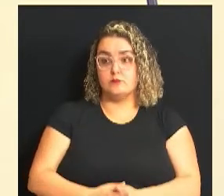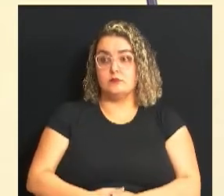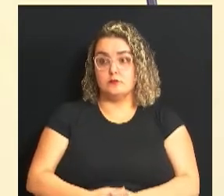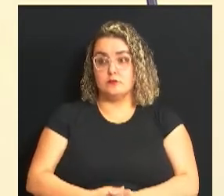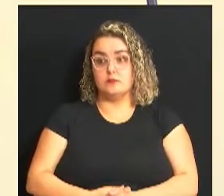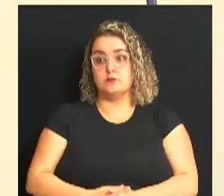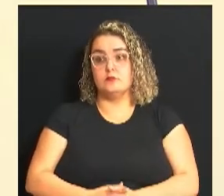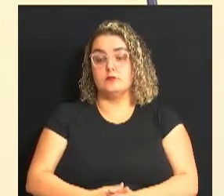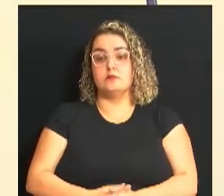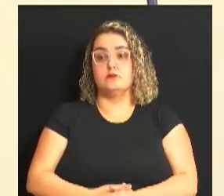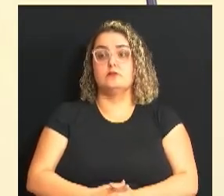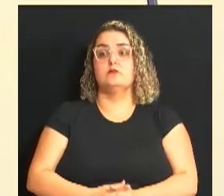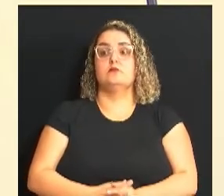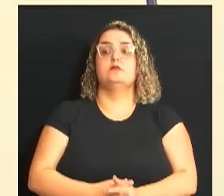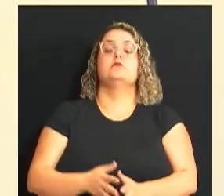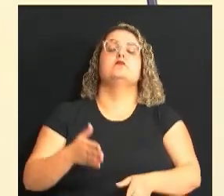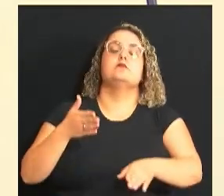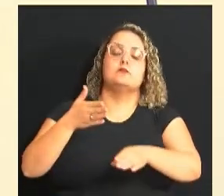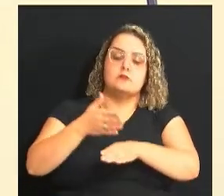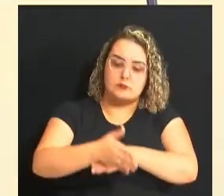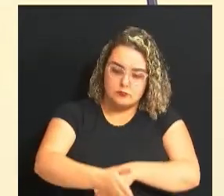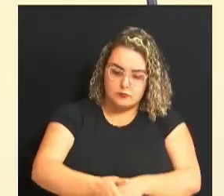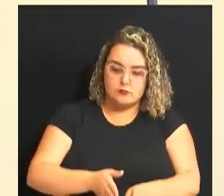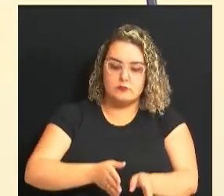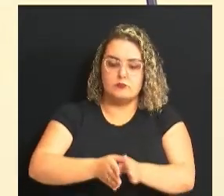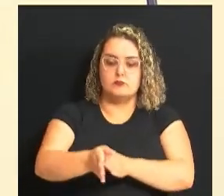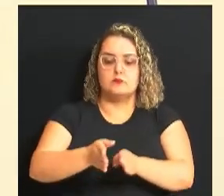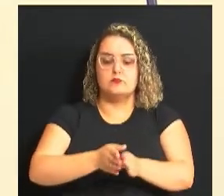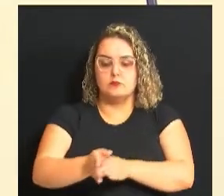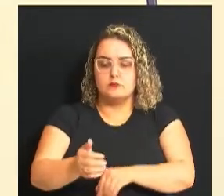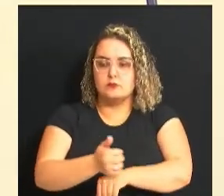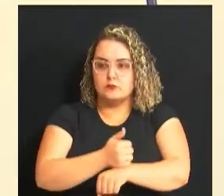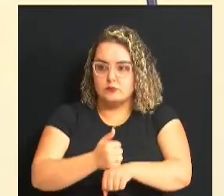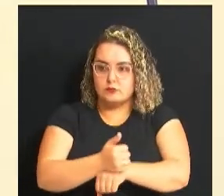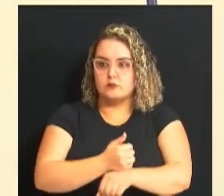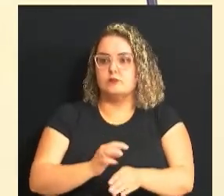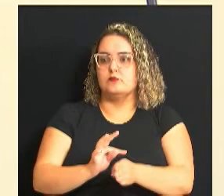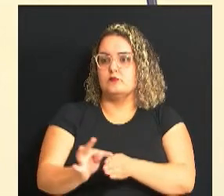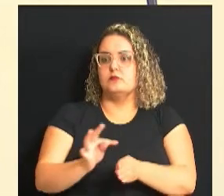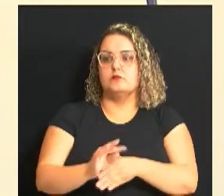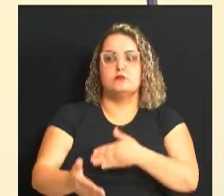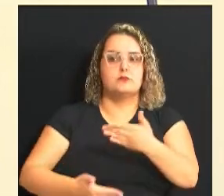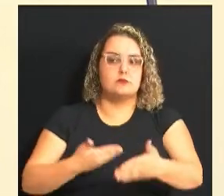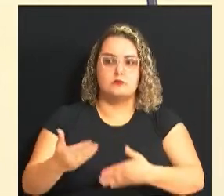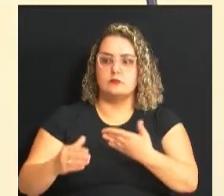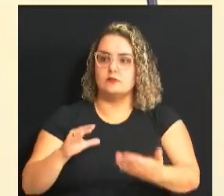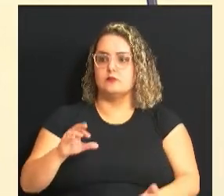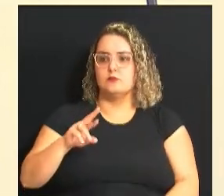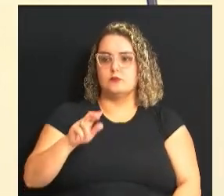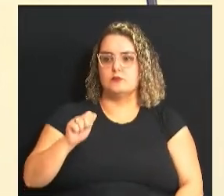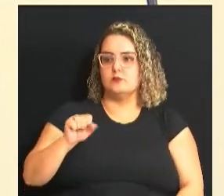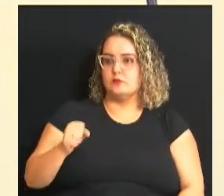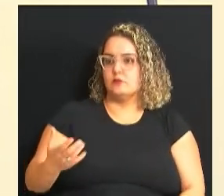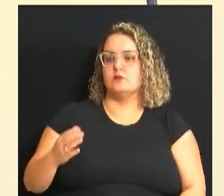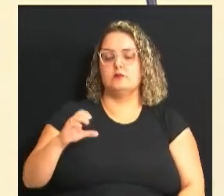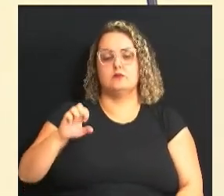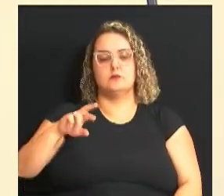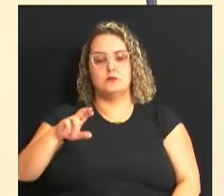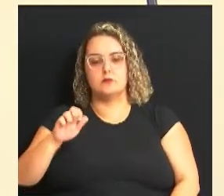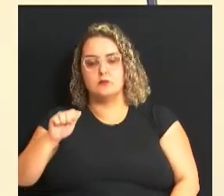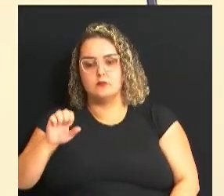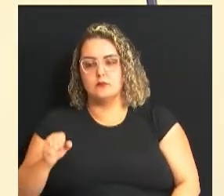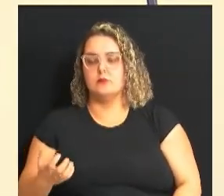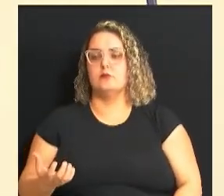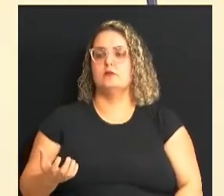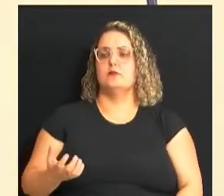com a participação dos conselheiros atuais, do CMDCA, dos nossos serviços, CRAS, CREAS, da gestão como um todo,